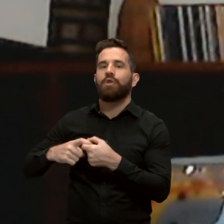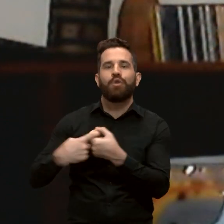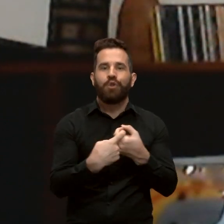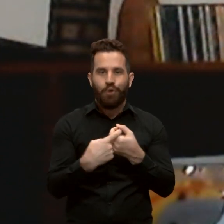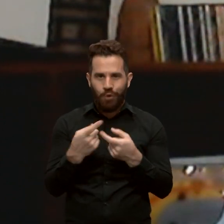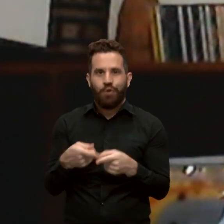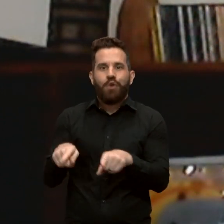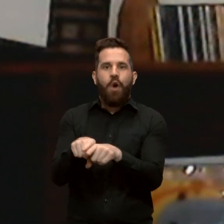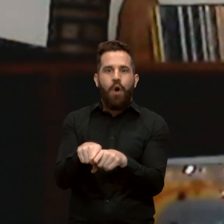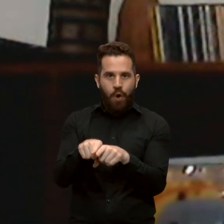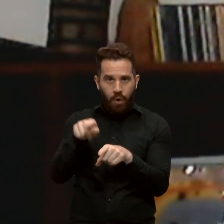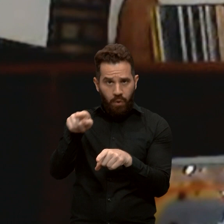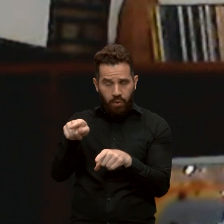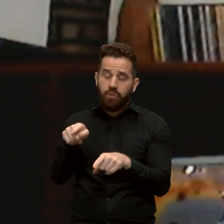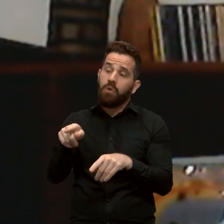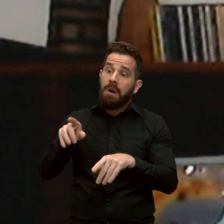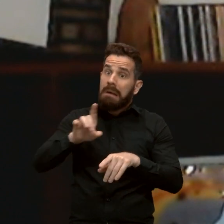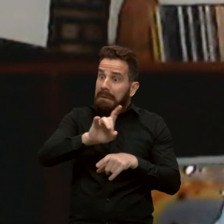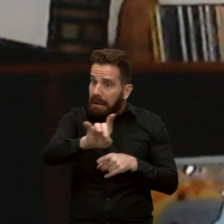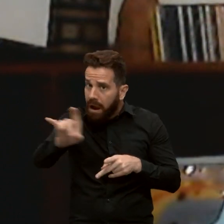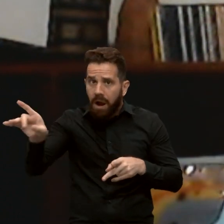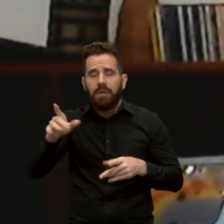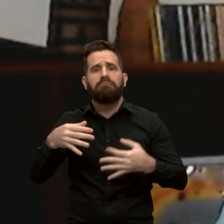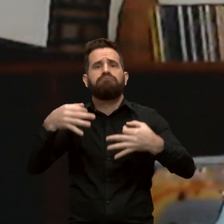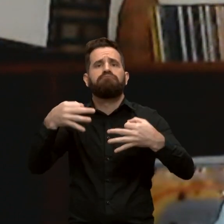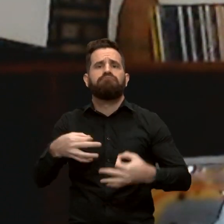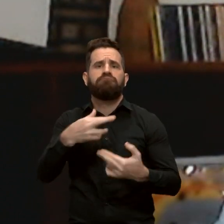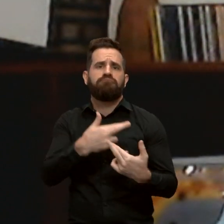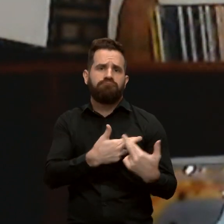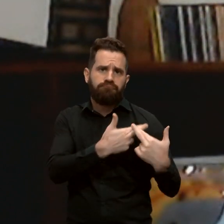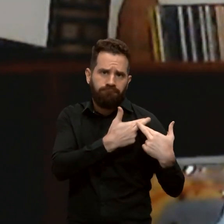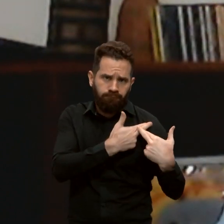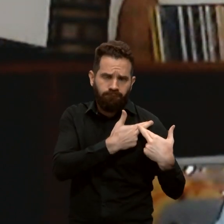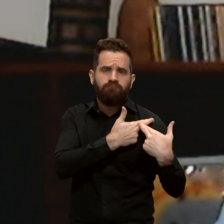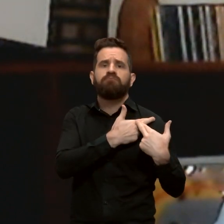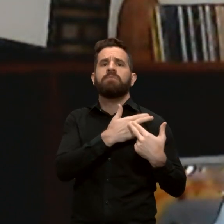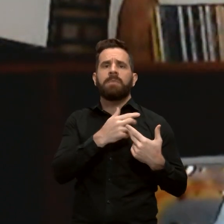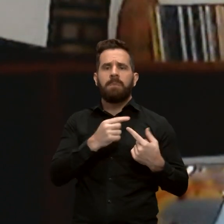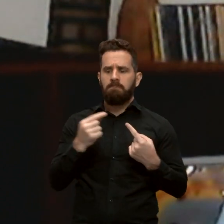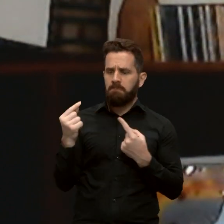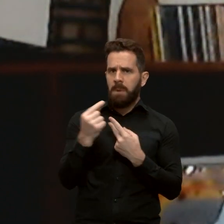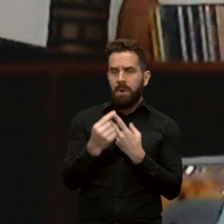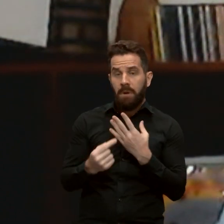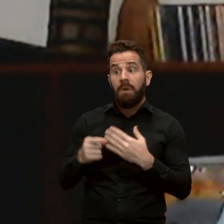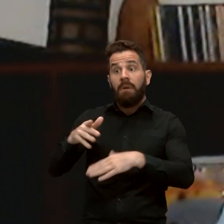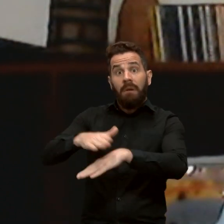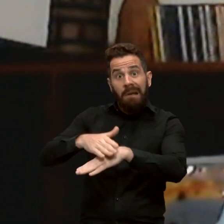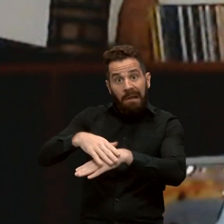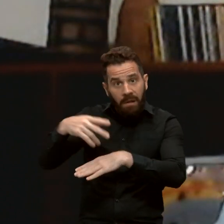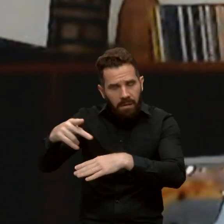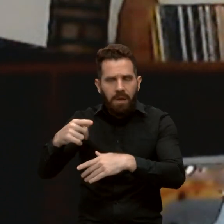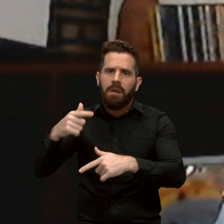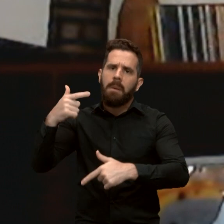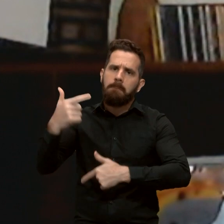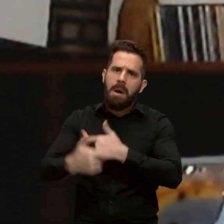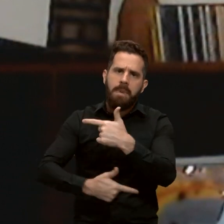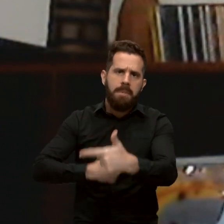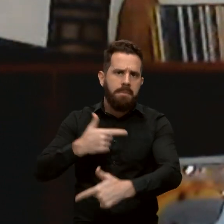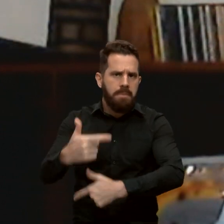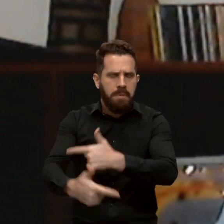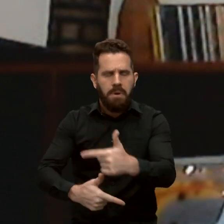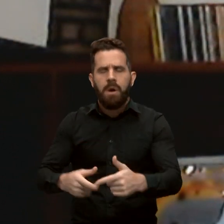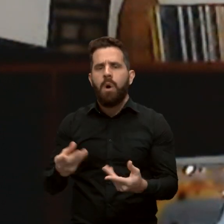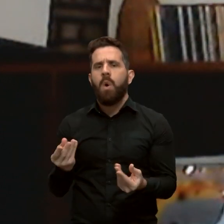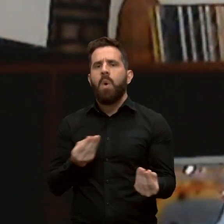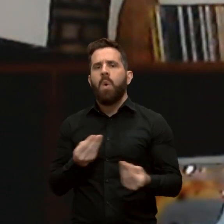necessário esse trabalho junto a eles lá, para que possam desenvolver o seu processo produtivo, a